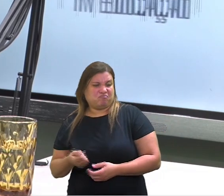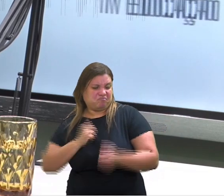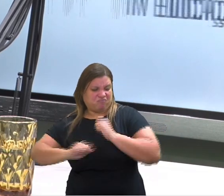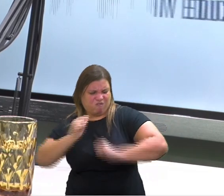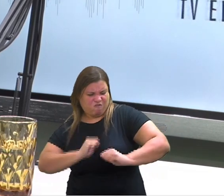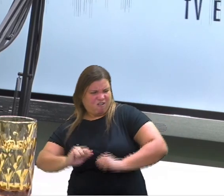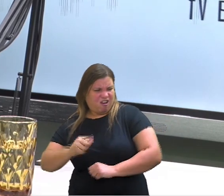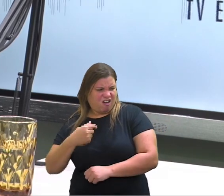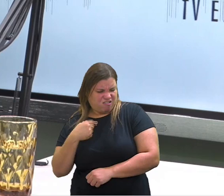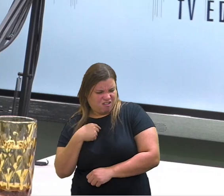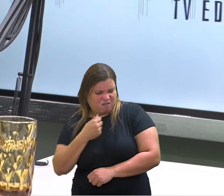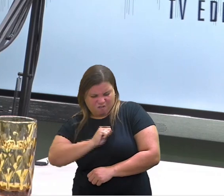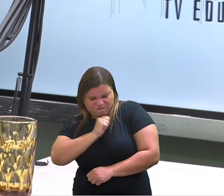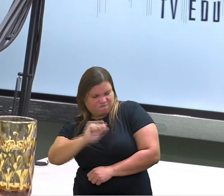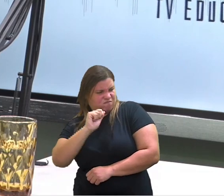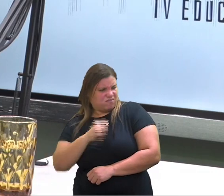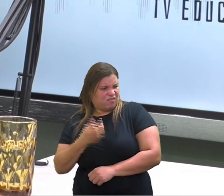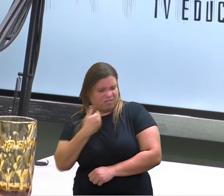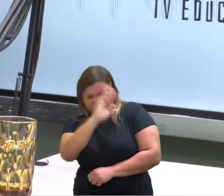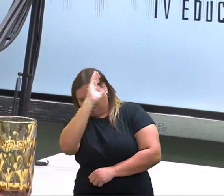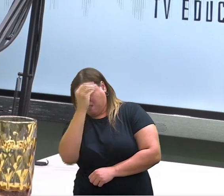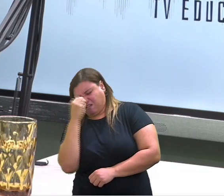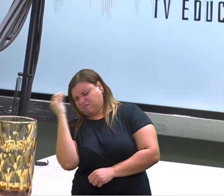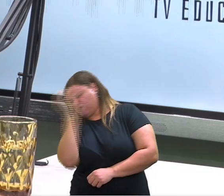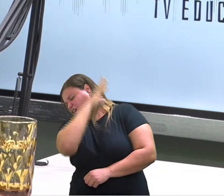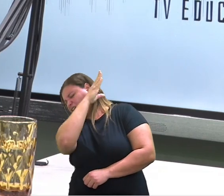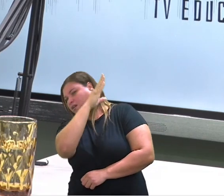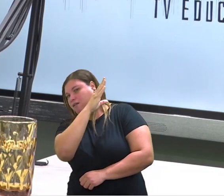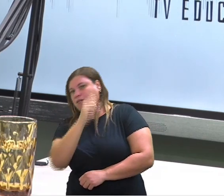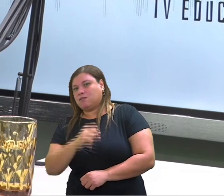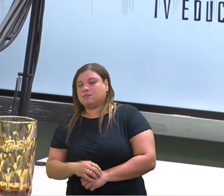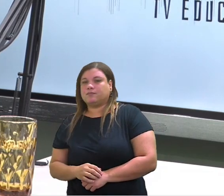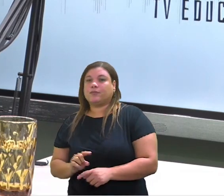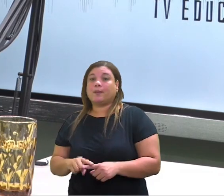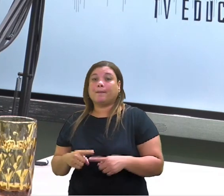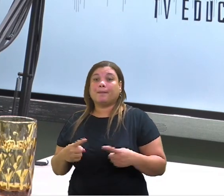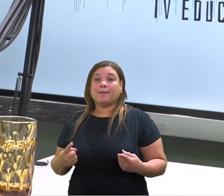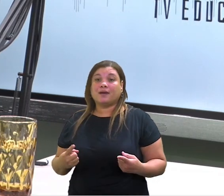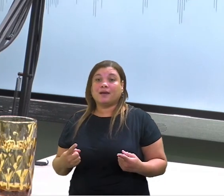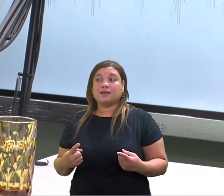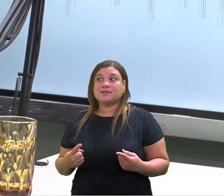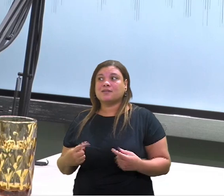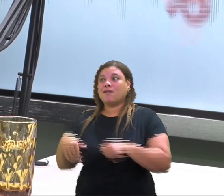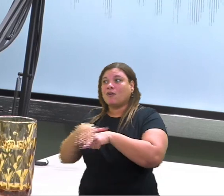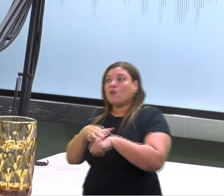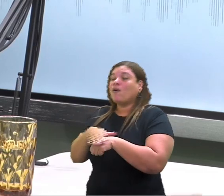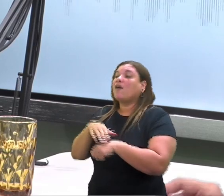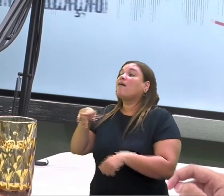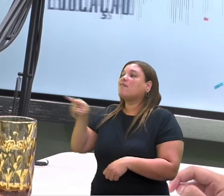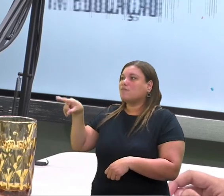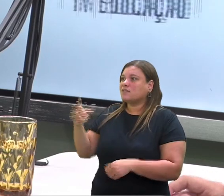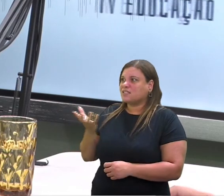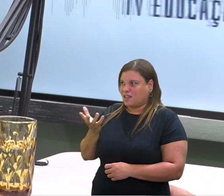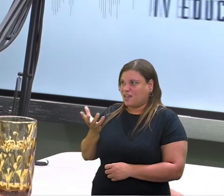mentir. Né? E se eu mudar? Pode ter certeza. A partir daquele momento, aquela criança que era indisciplinada e era referência